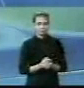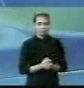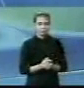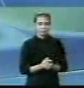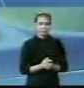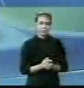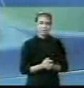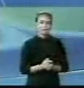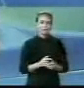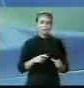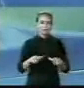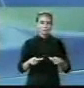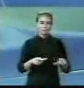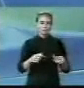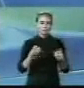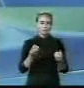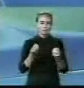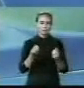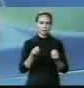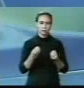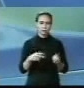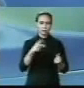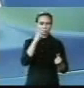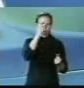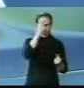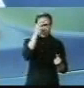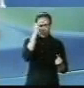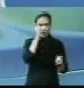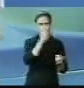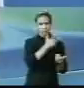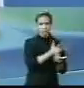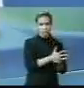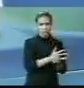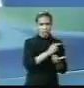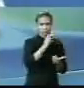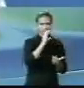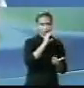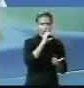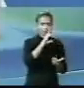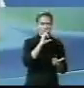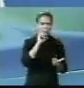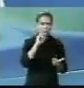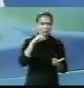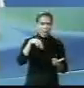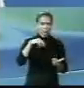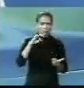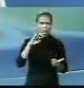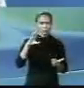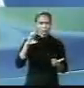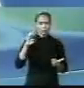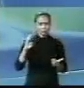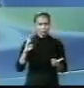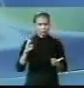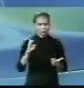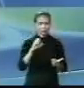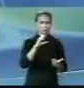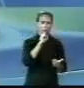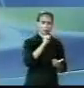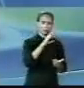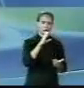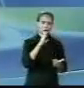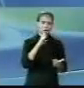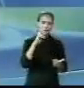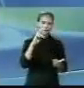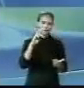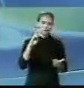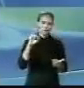servidor. O servidor de proxy, ele é servidor para as estações, para os computadores que estão dentro da minha rede, e ele é um cliente